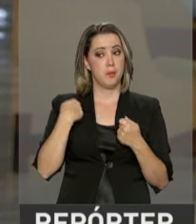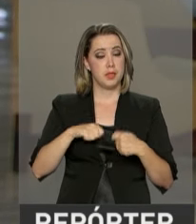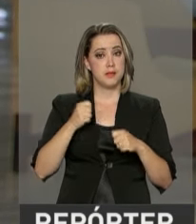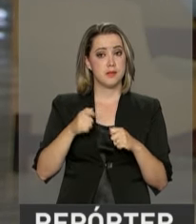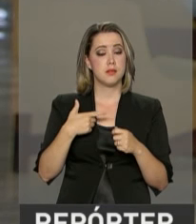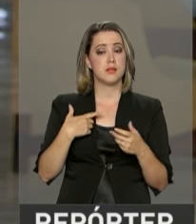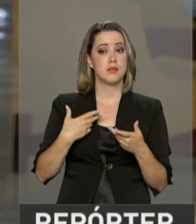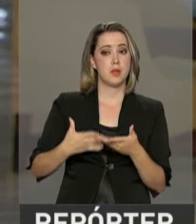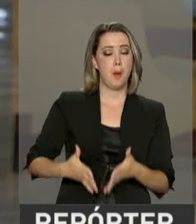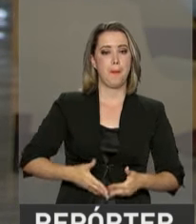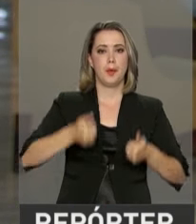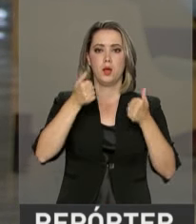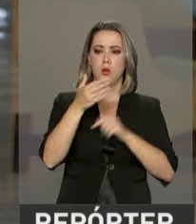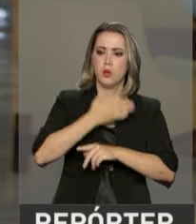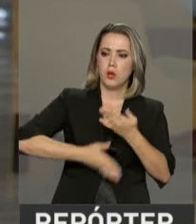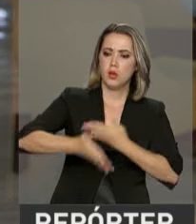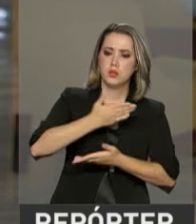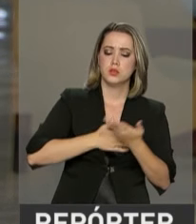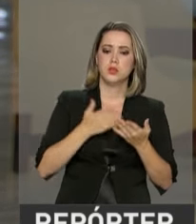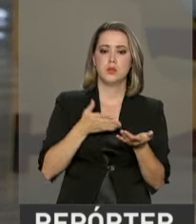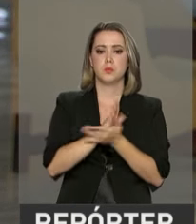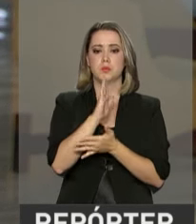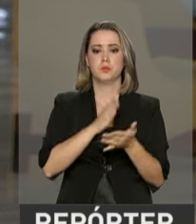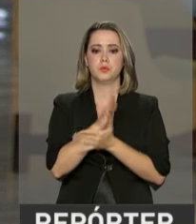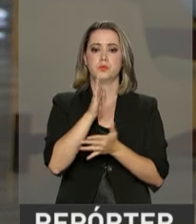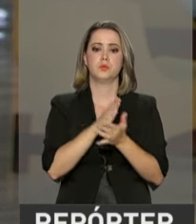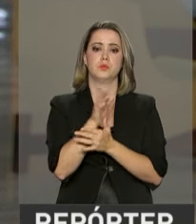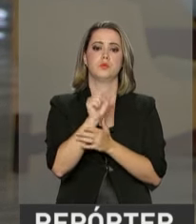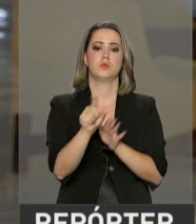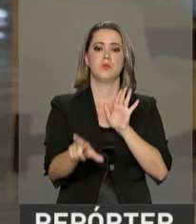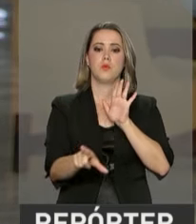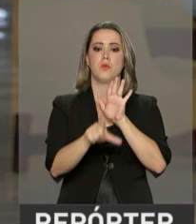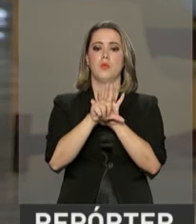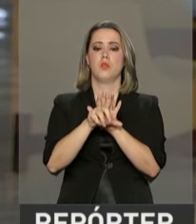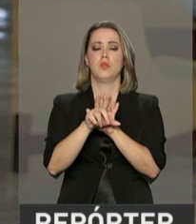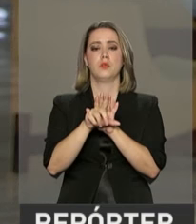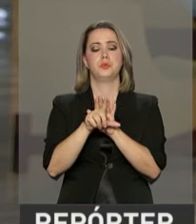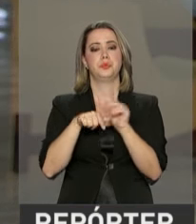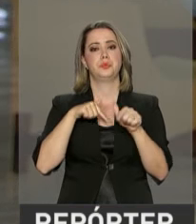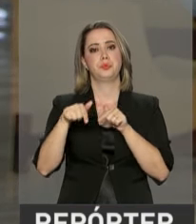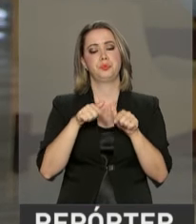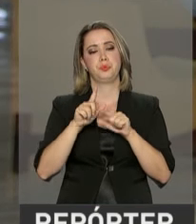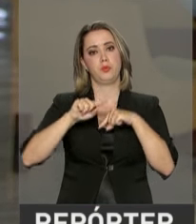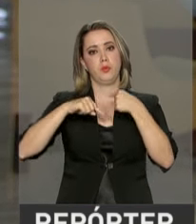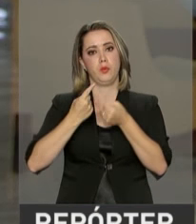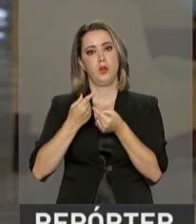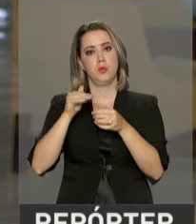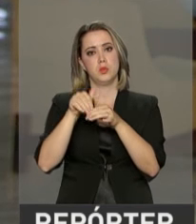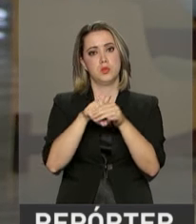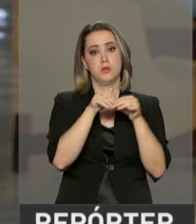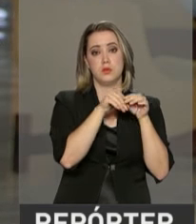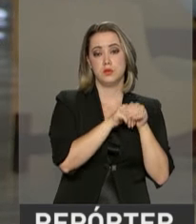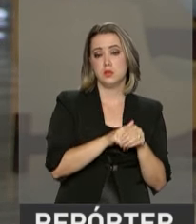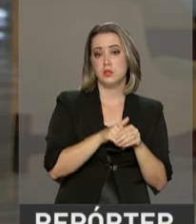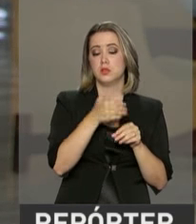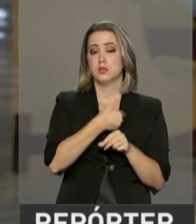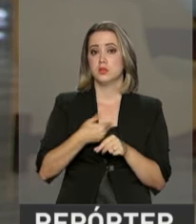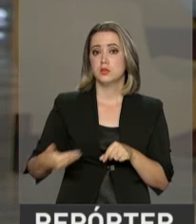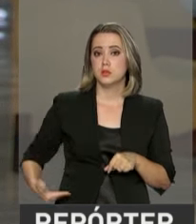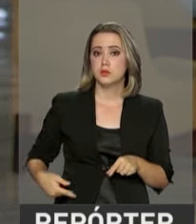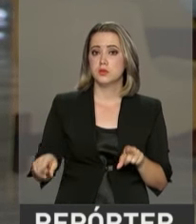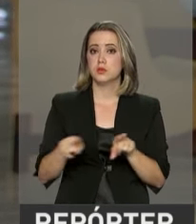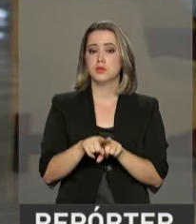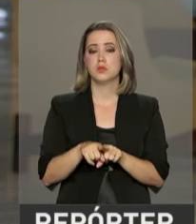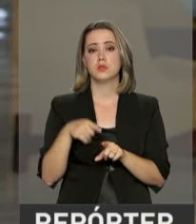e conseguir também a aprovação da atualização das leis trabalhistas a partir do início das votações o governo também decidiu